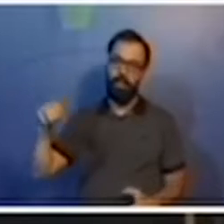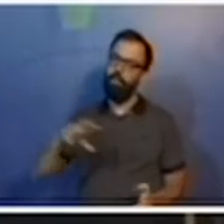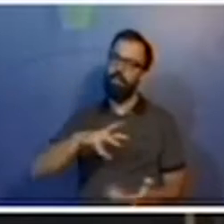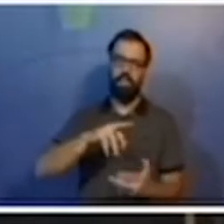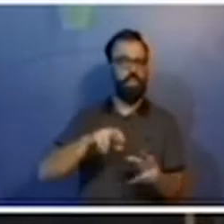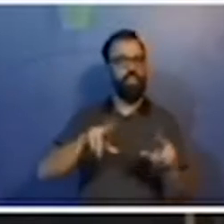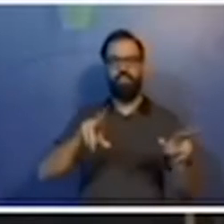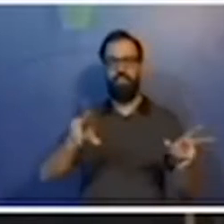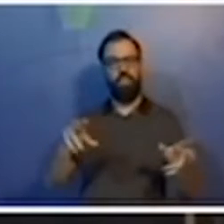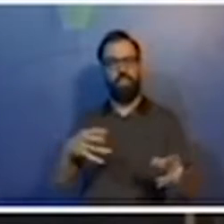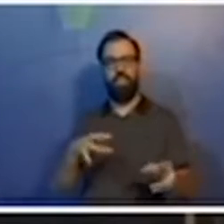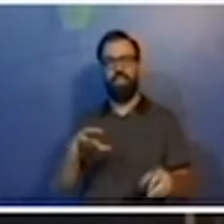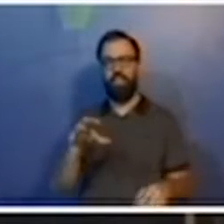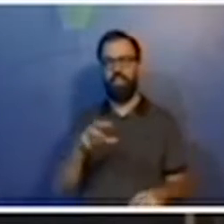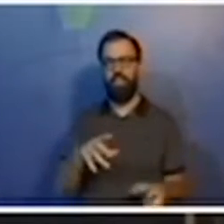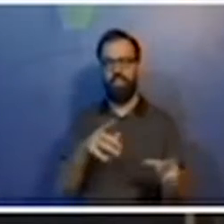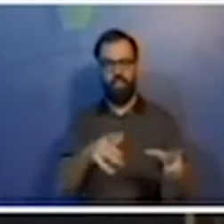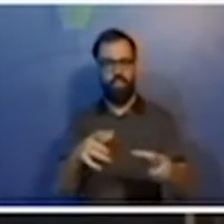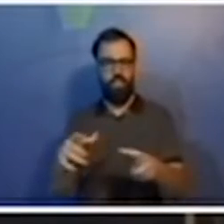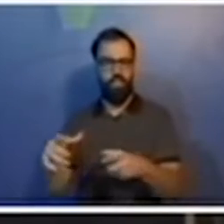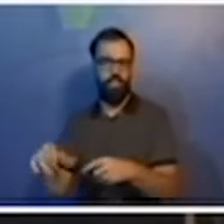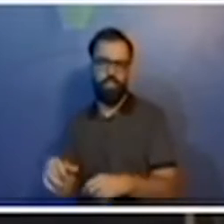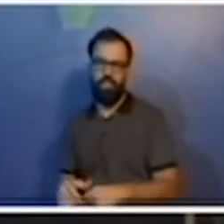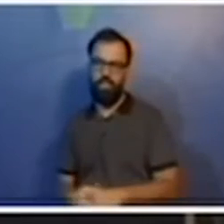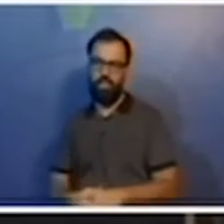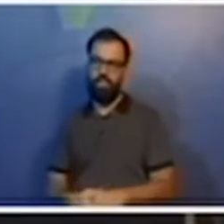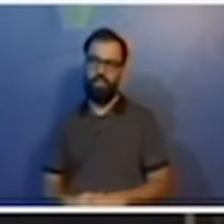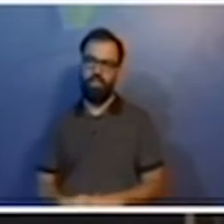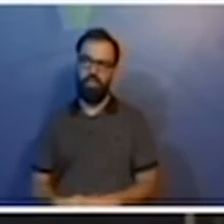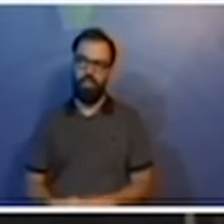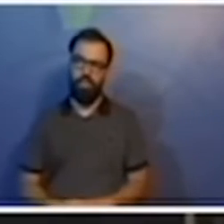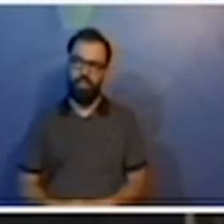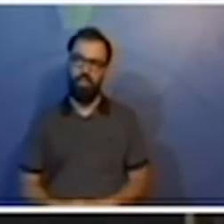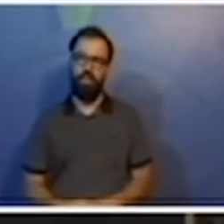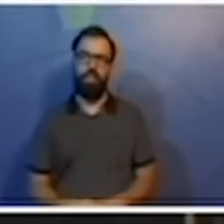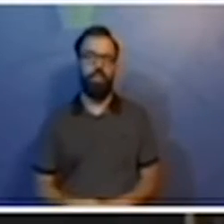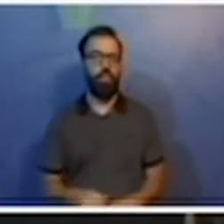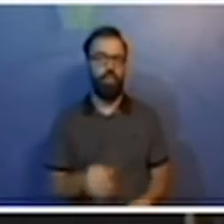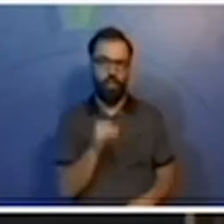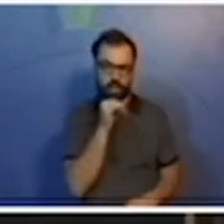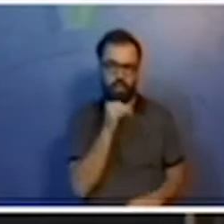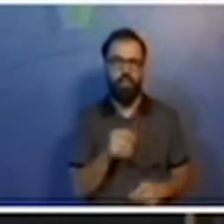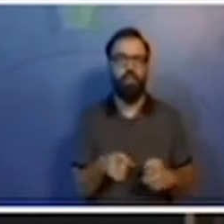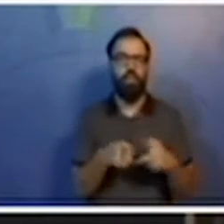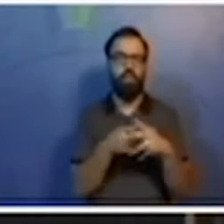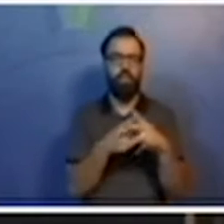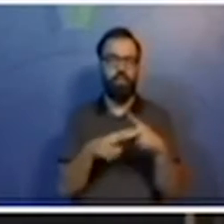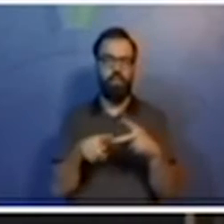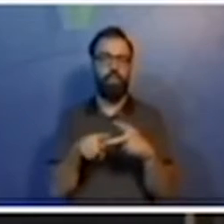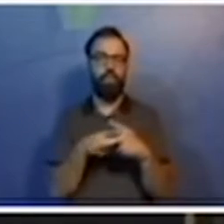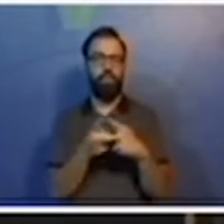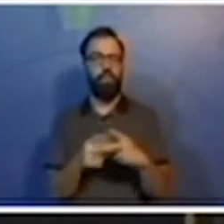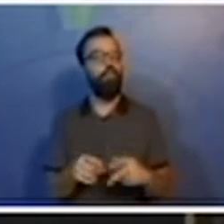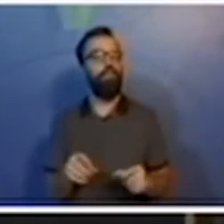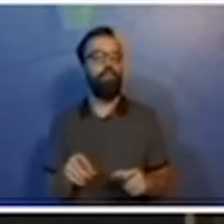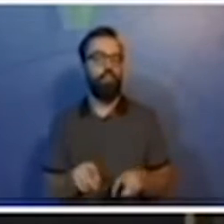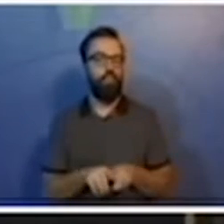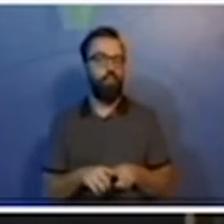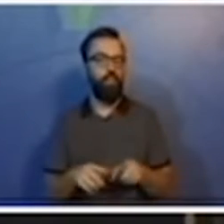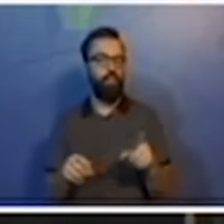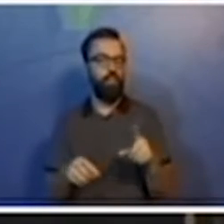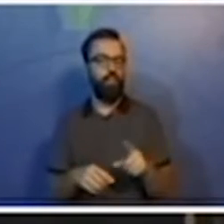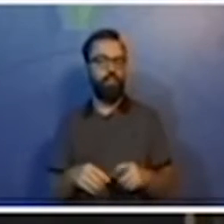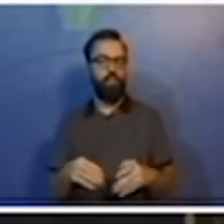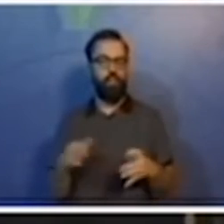geometria, para resolver problemas de geometria, com ângulos, com a medida de lados, que mais?